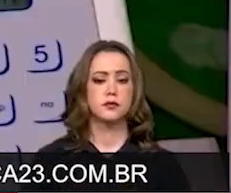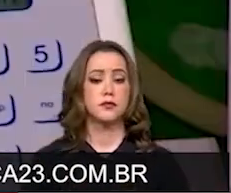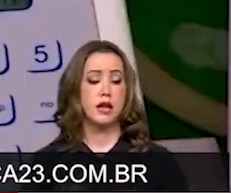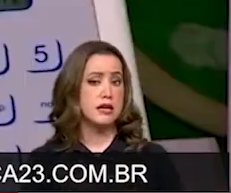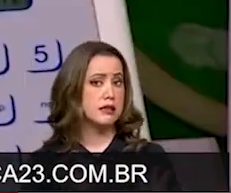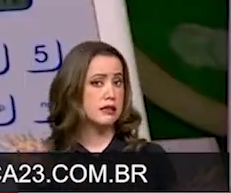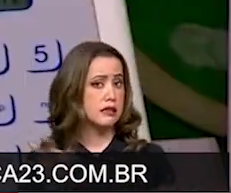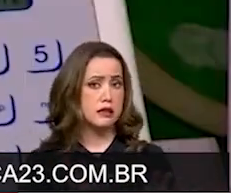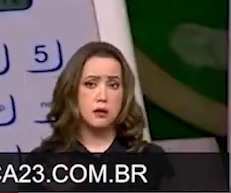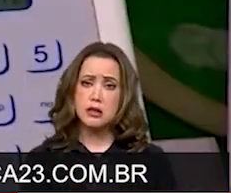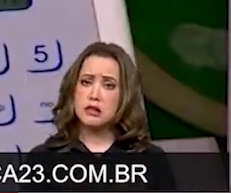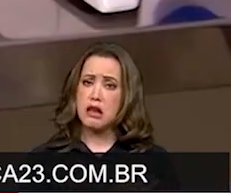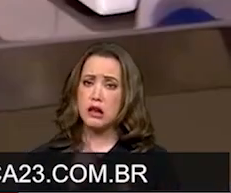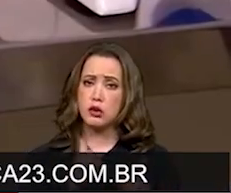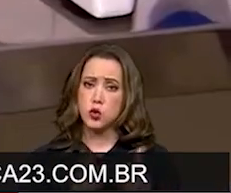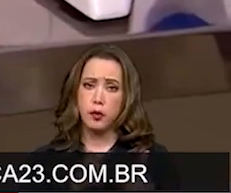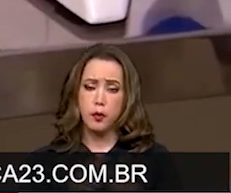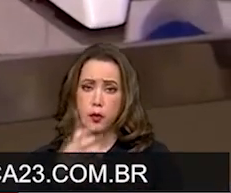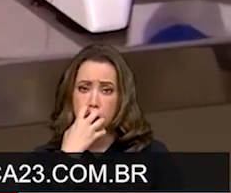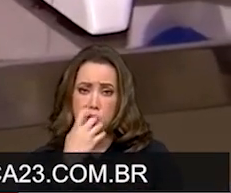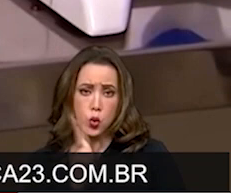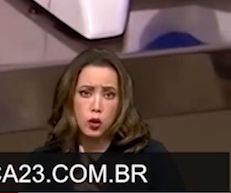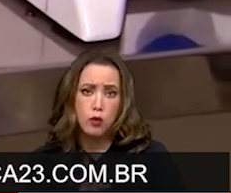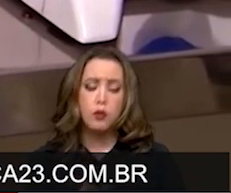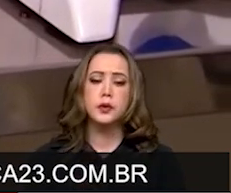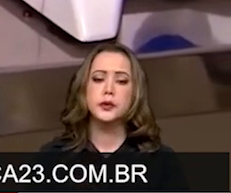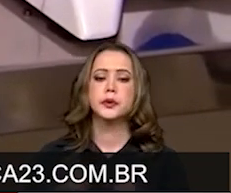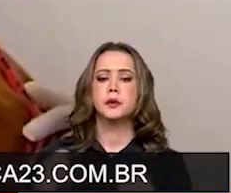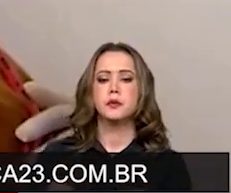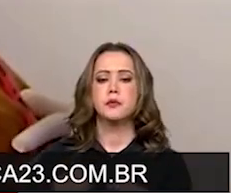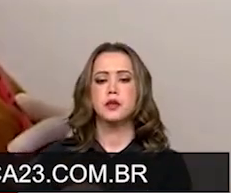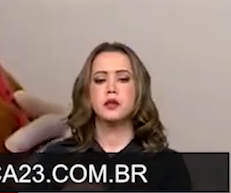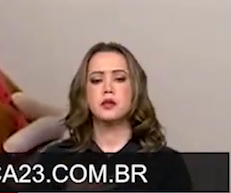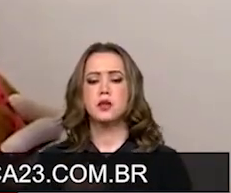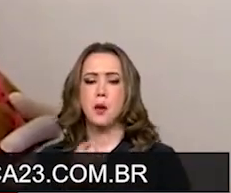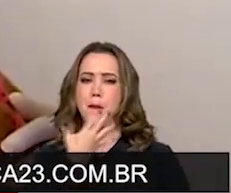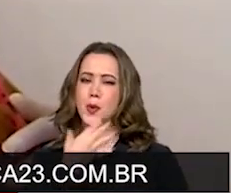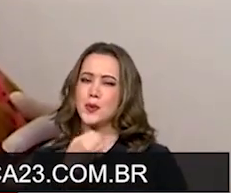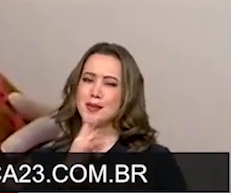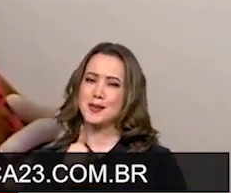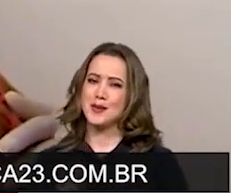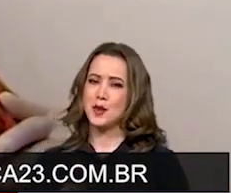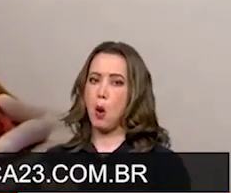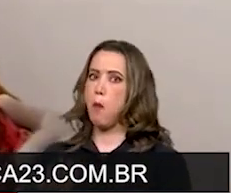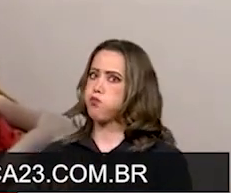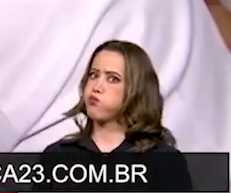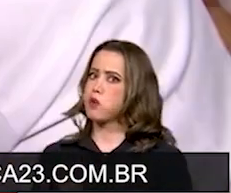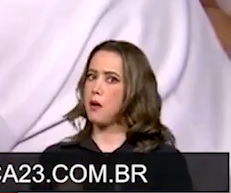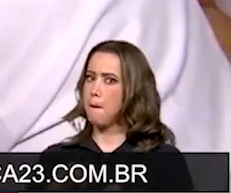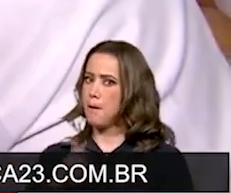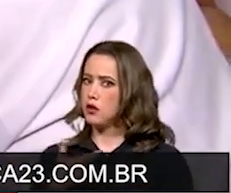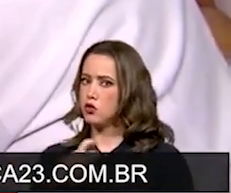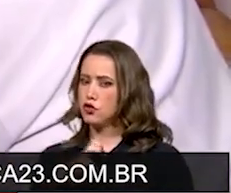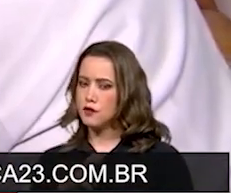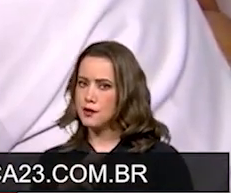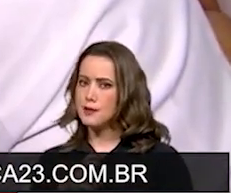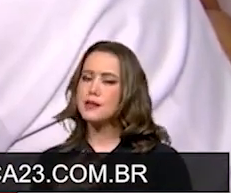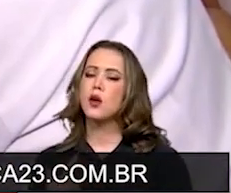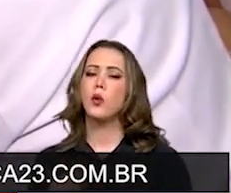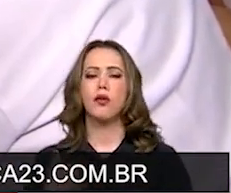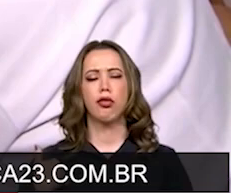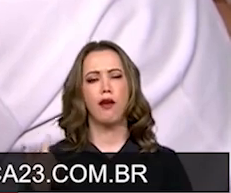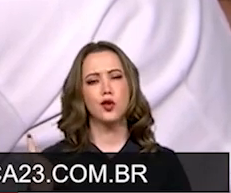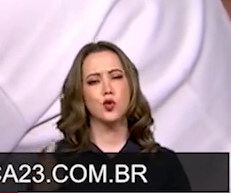é simples e não causa nenhum risco. O cão que vai doar precisa ter temperamento dócil, peso acima de 25 quilos,